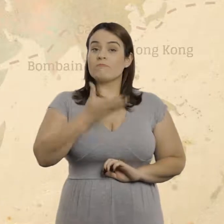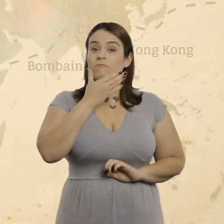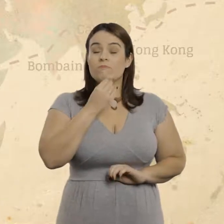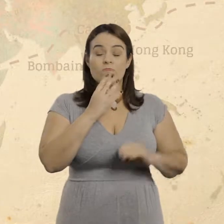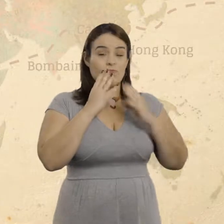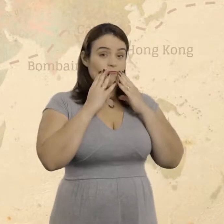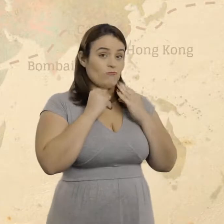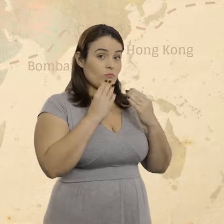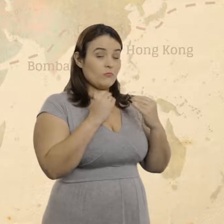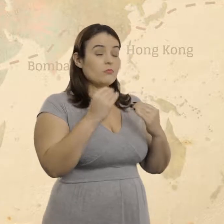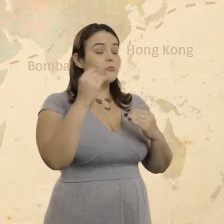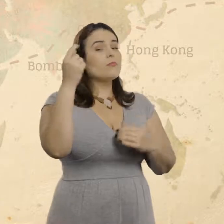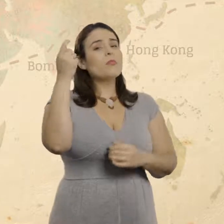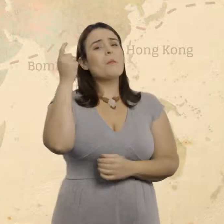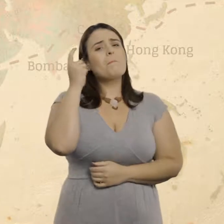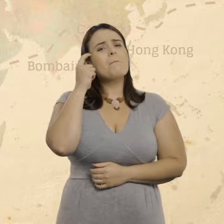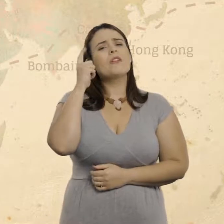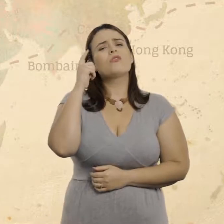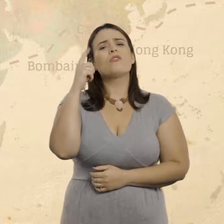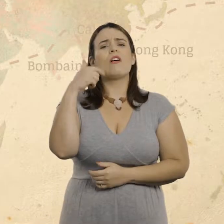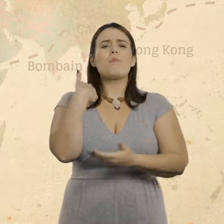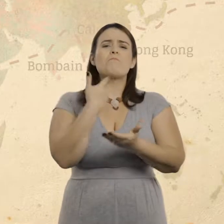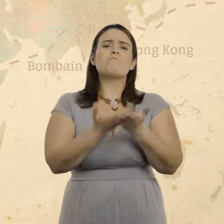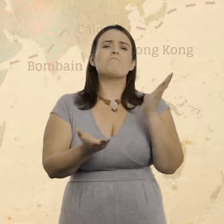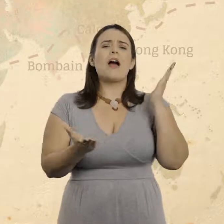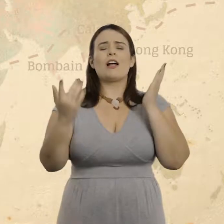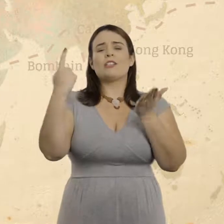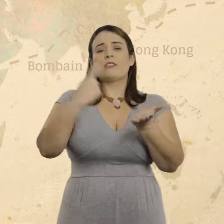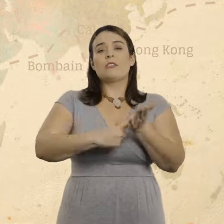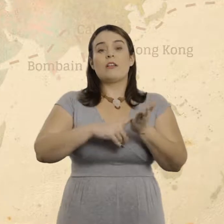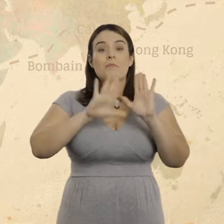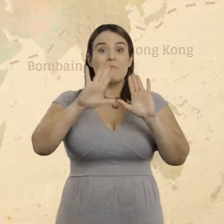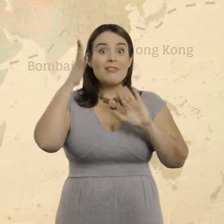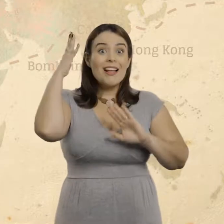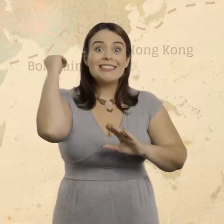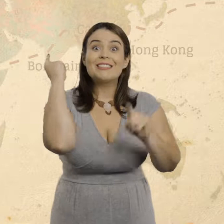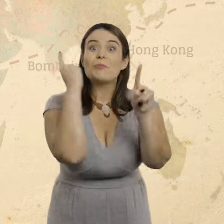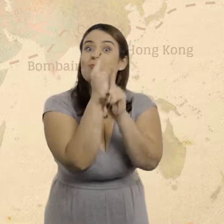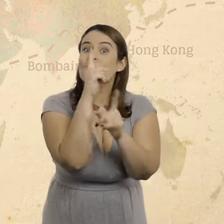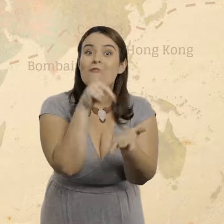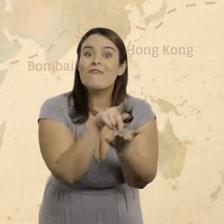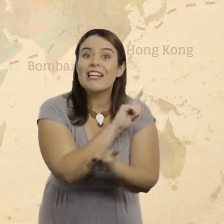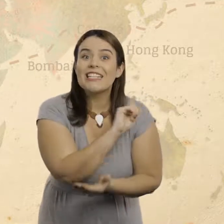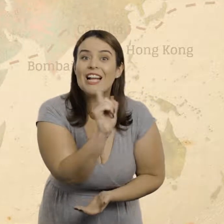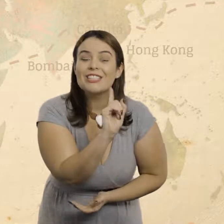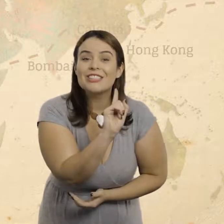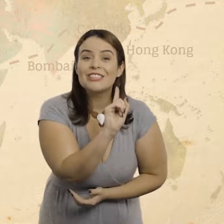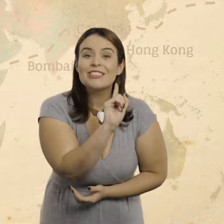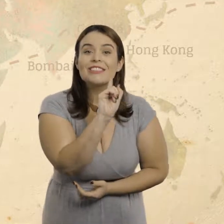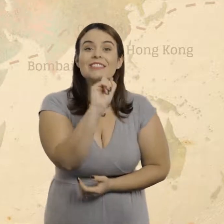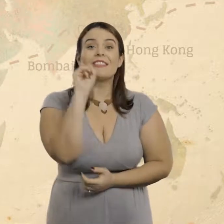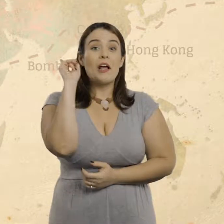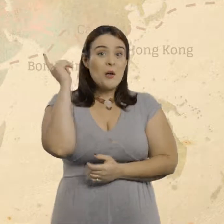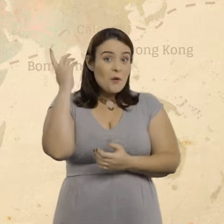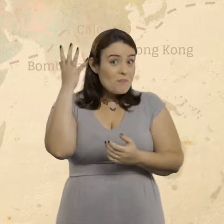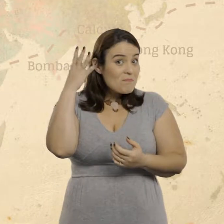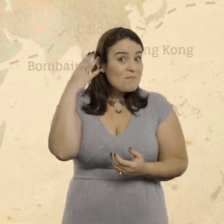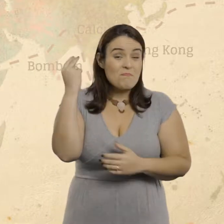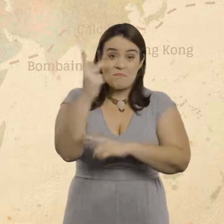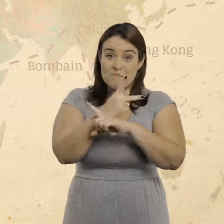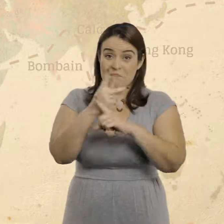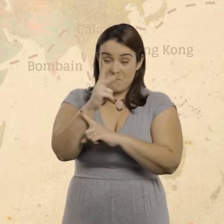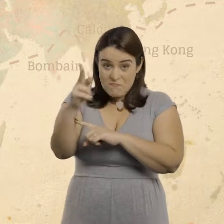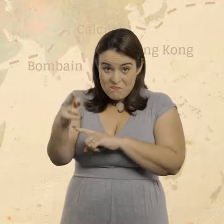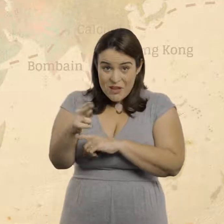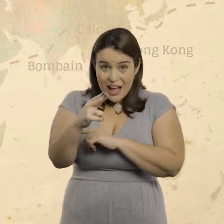O Sr. Fogg pensou que tinha perdido a aposta, mas Passepartout descobriu que não era verdade. Passepartout foi